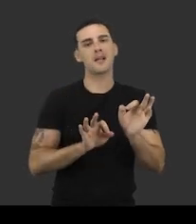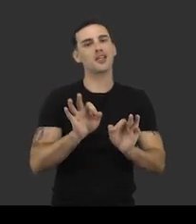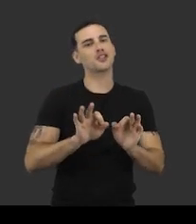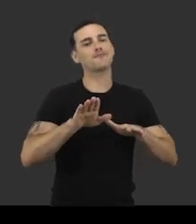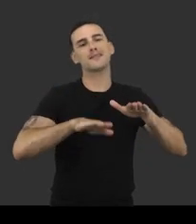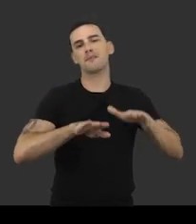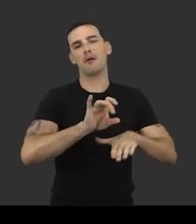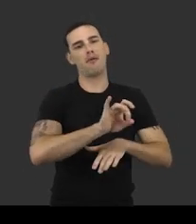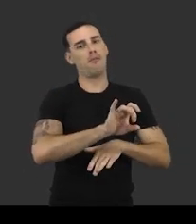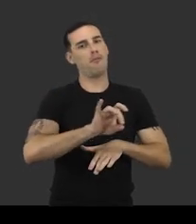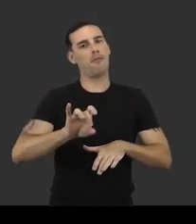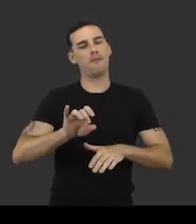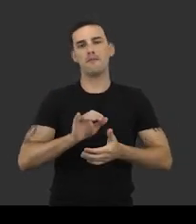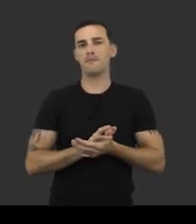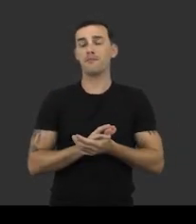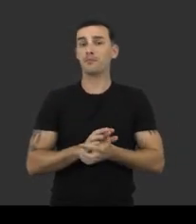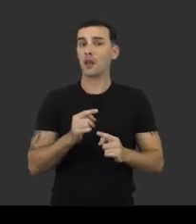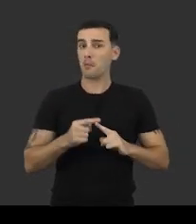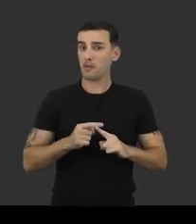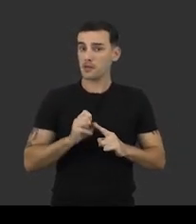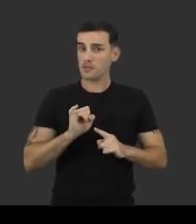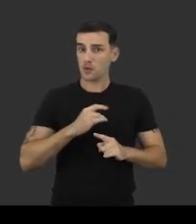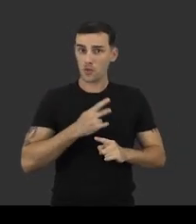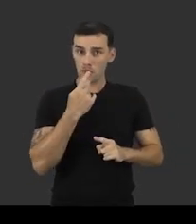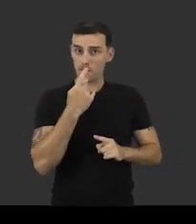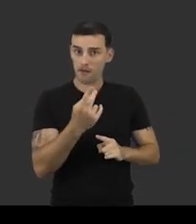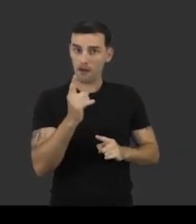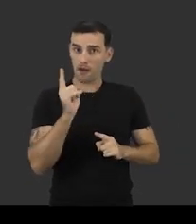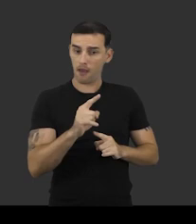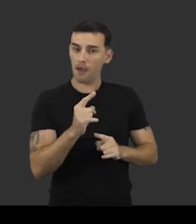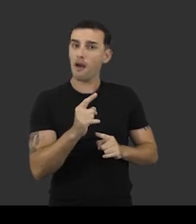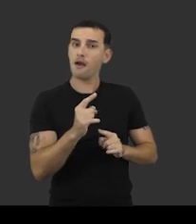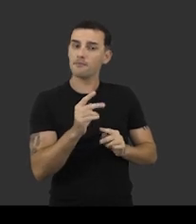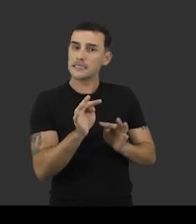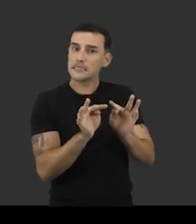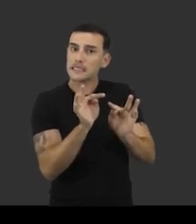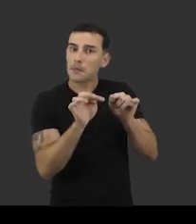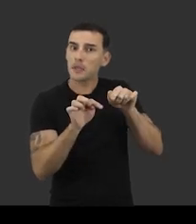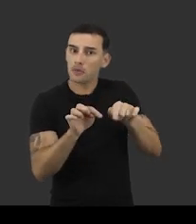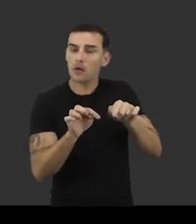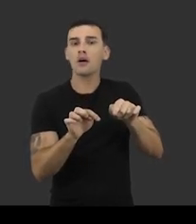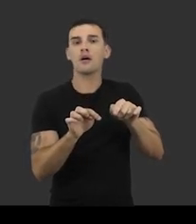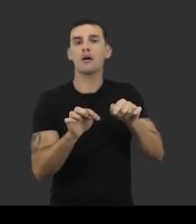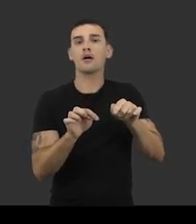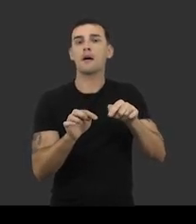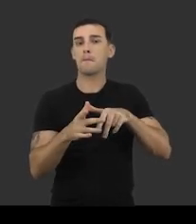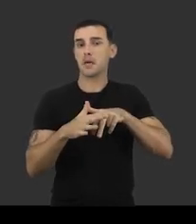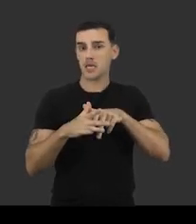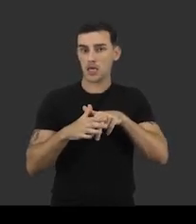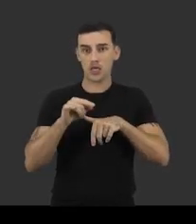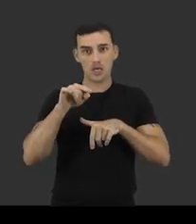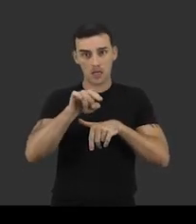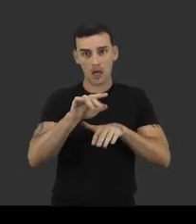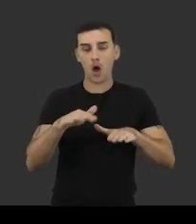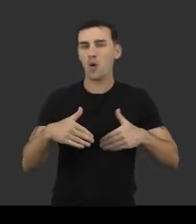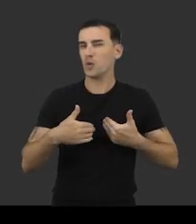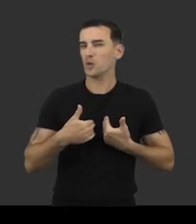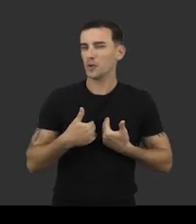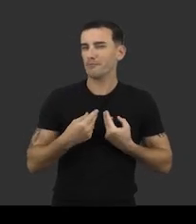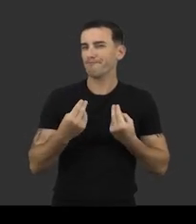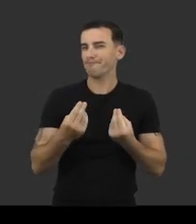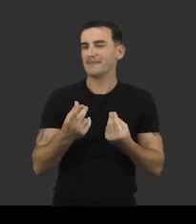individual, né? Porque se a gente está falando desse manejo do comportamento do paciente que apresenta